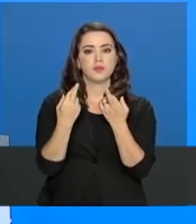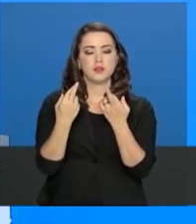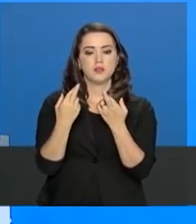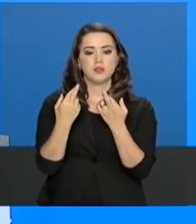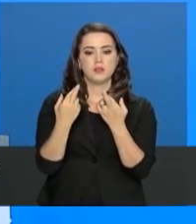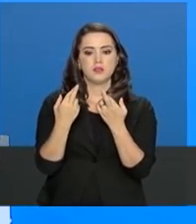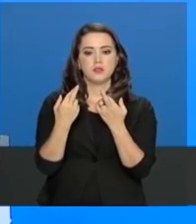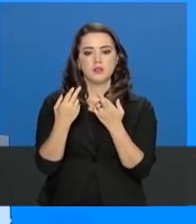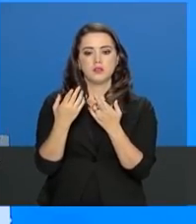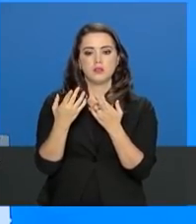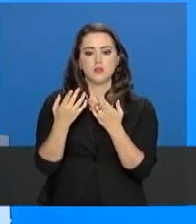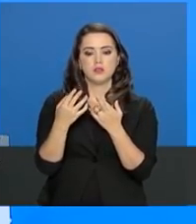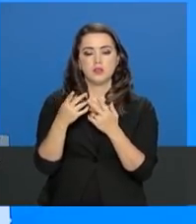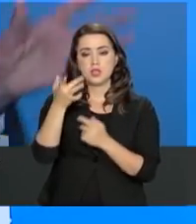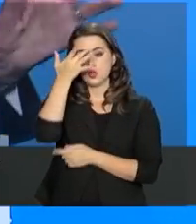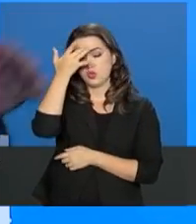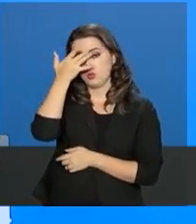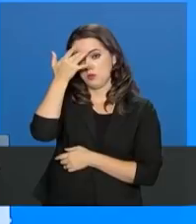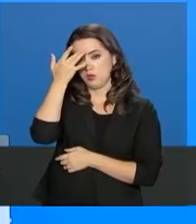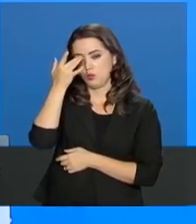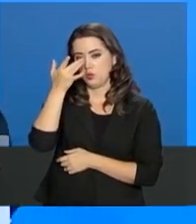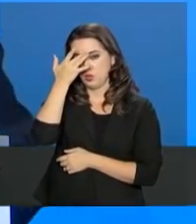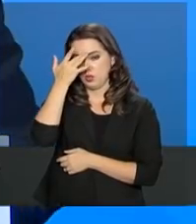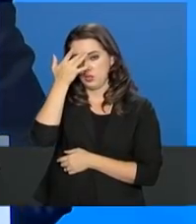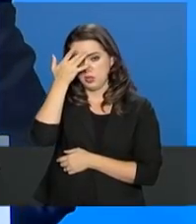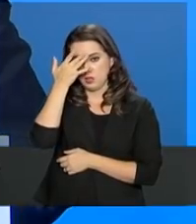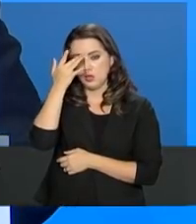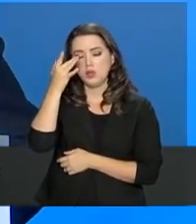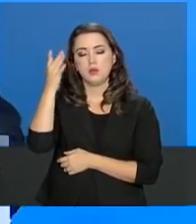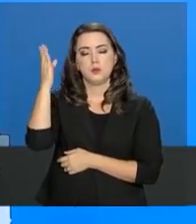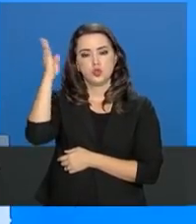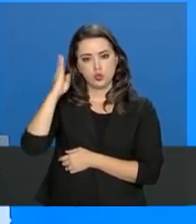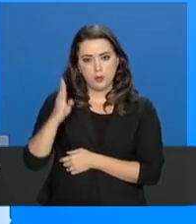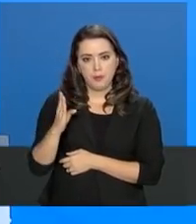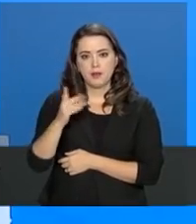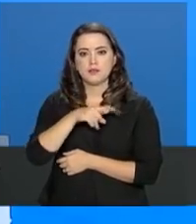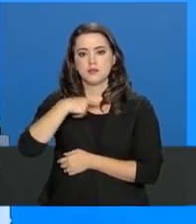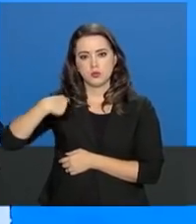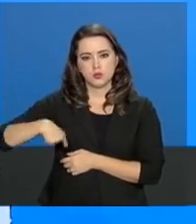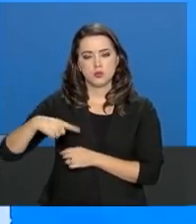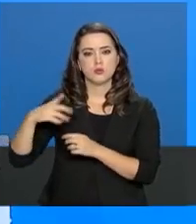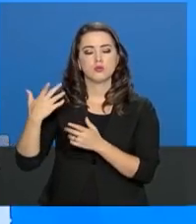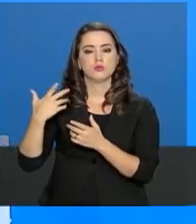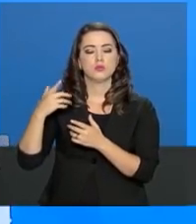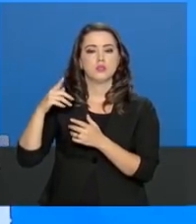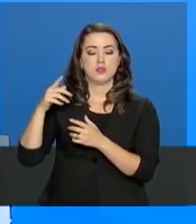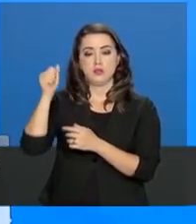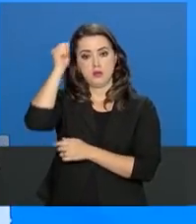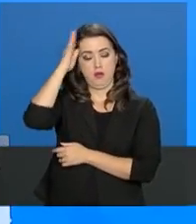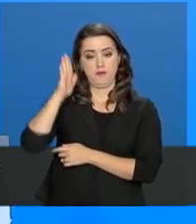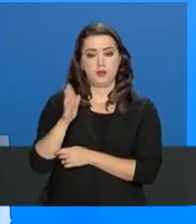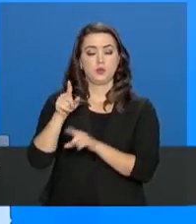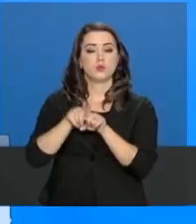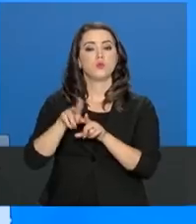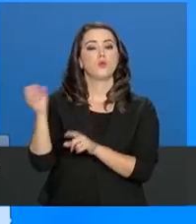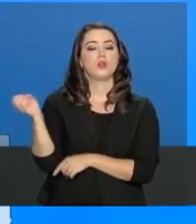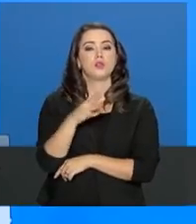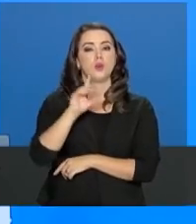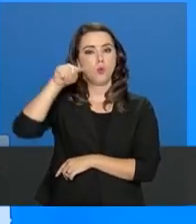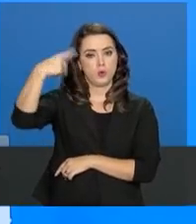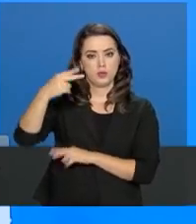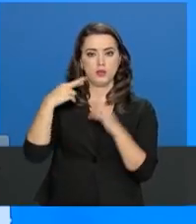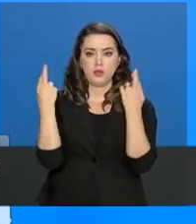a índia índia é na próxima reunião será no brasil eu trouxe uma mensagem do presidente